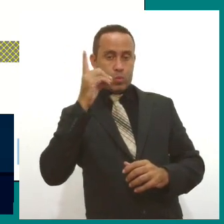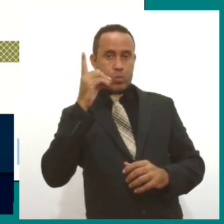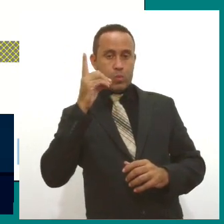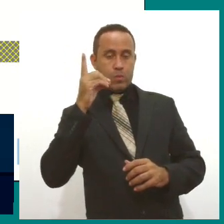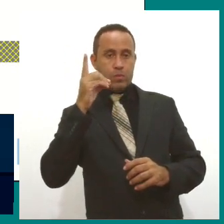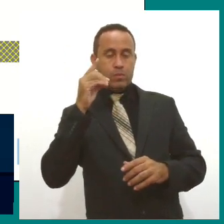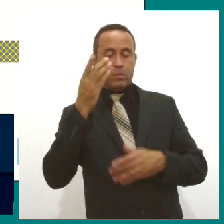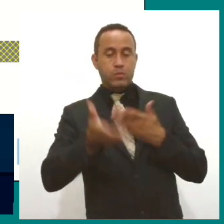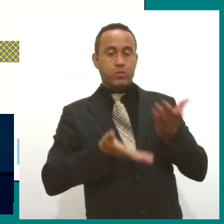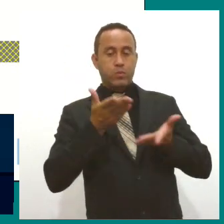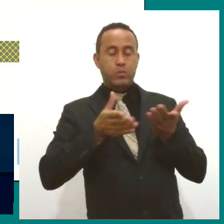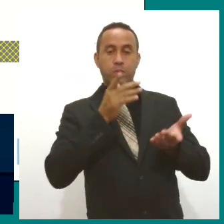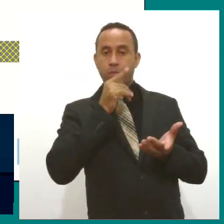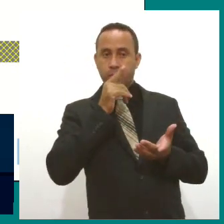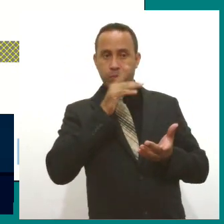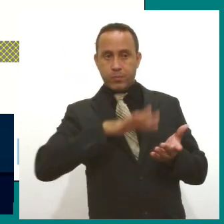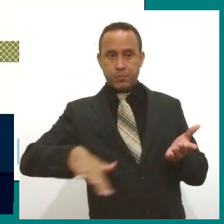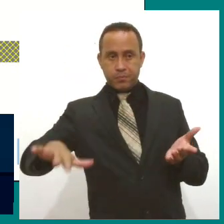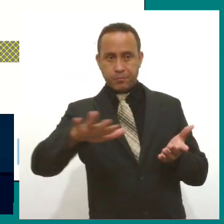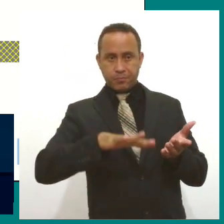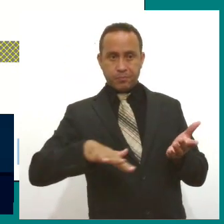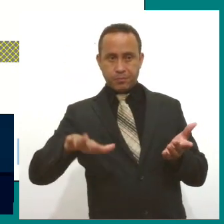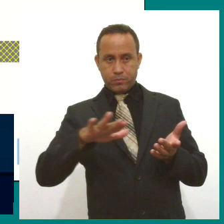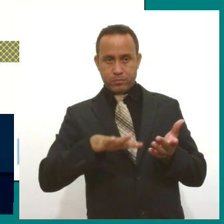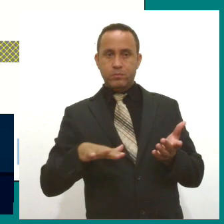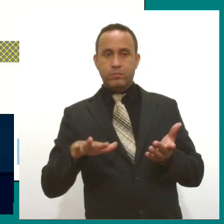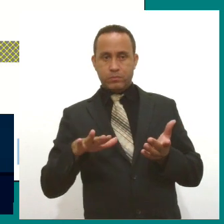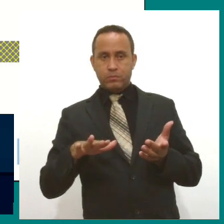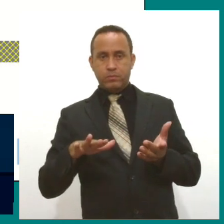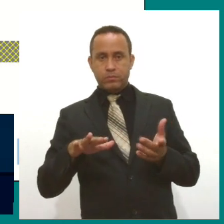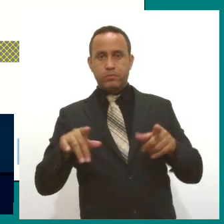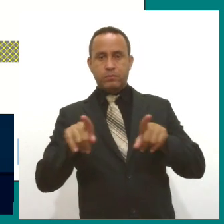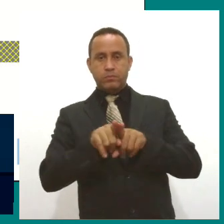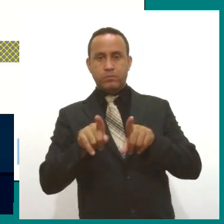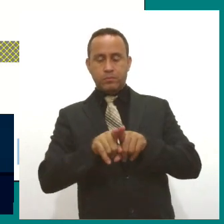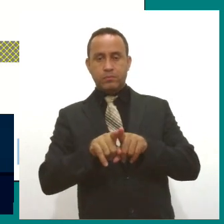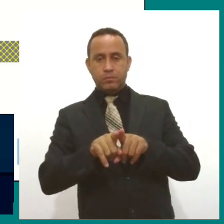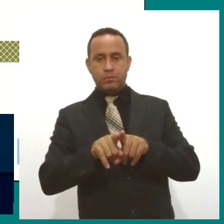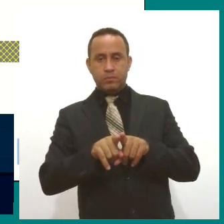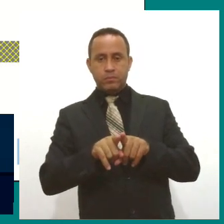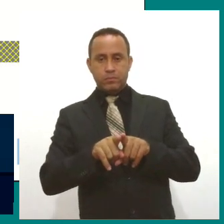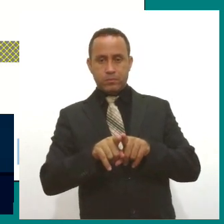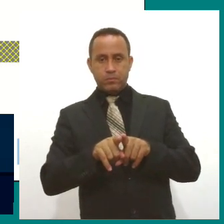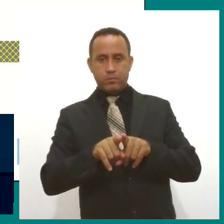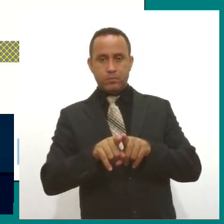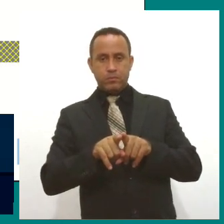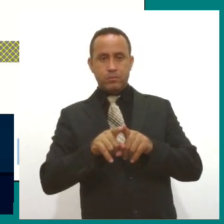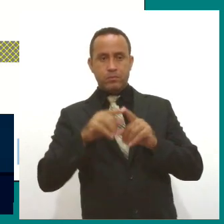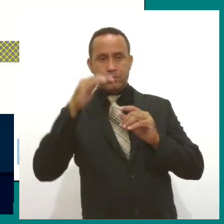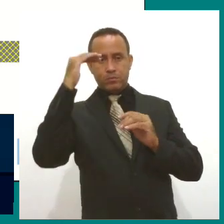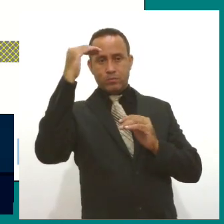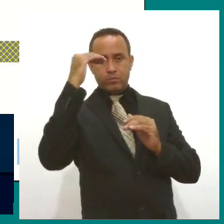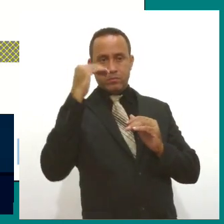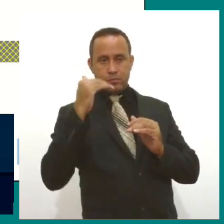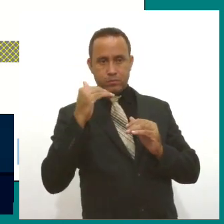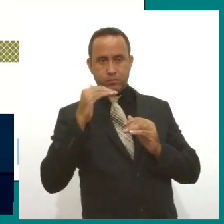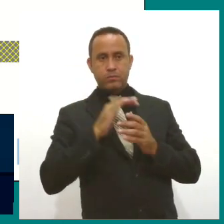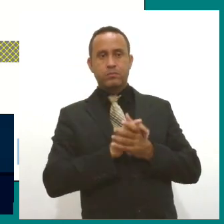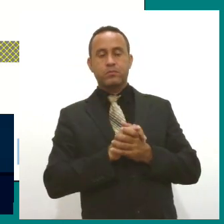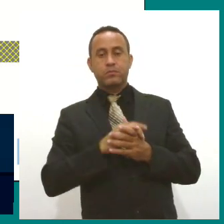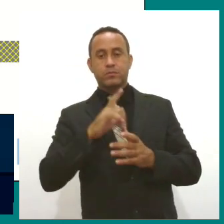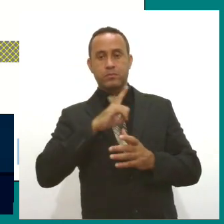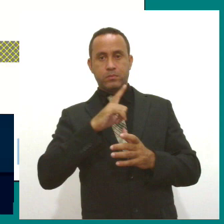três componentes principais: a gestão integrada de recursos de desenvolvimento institucional, água para irrigação e água para a cidade. Teve a